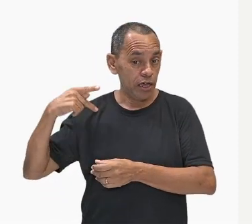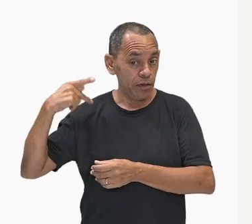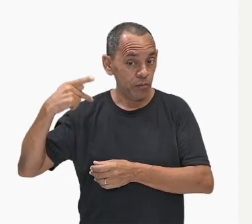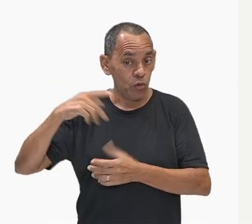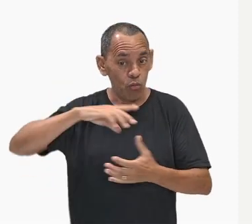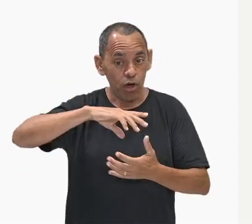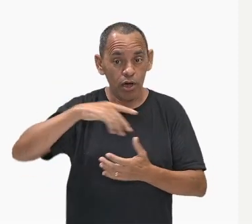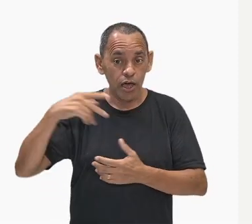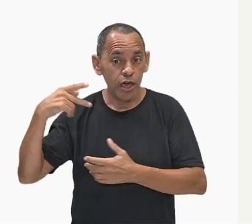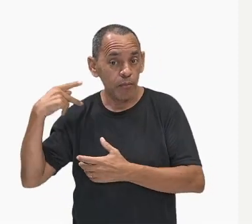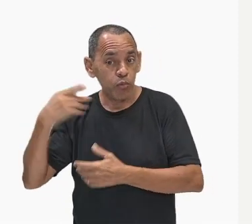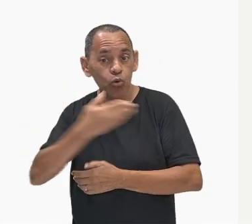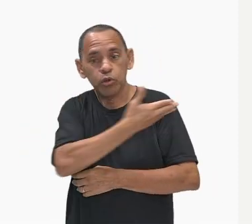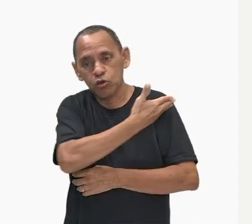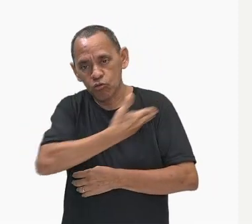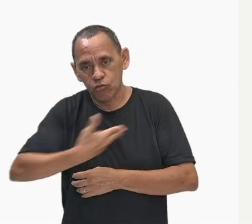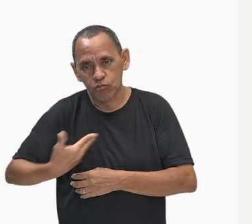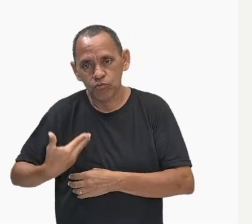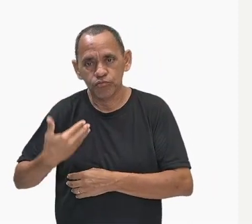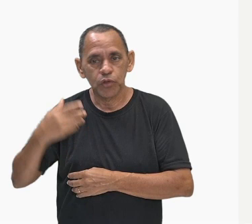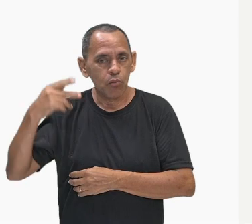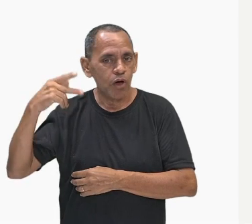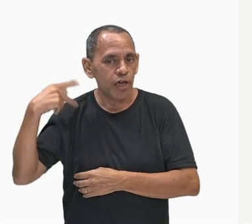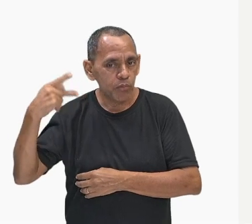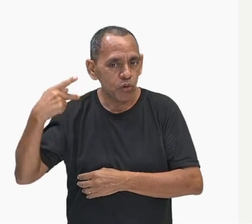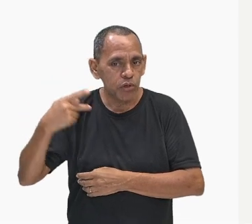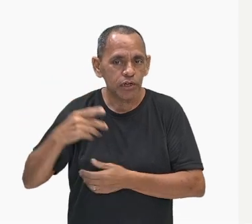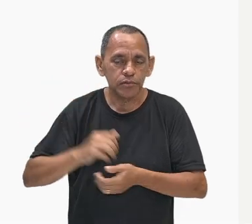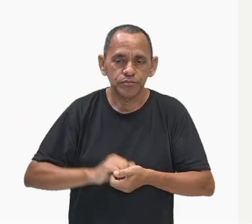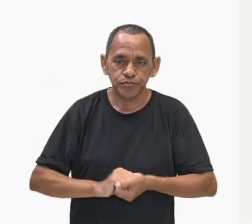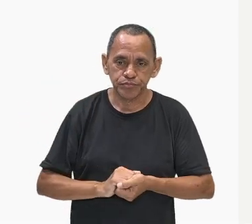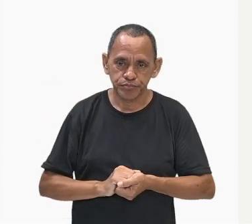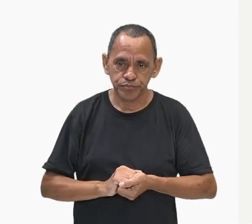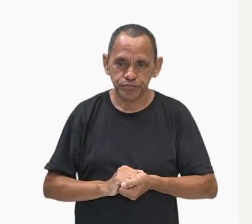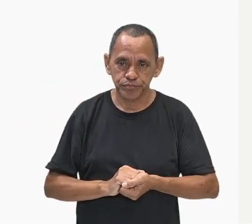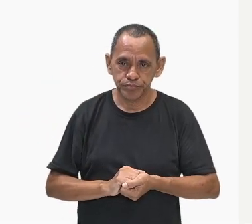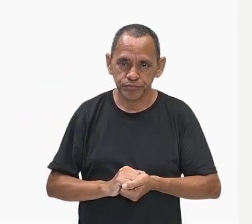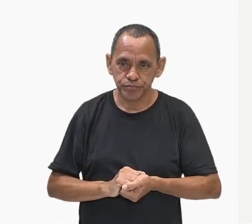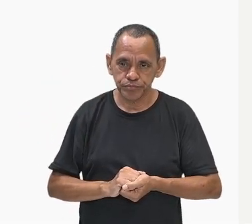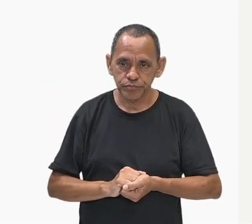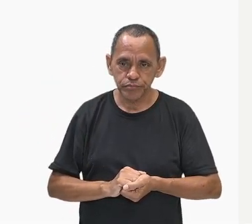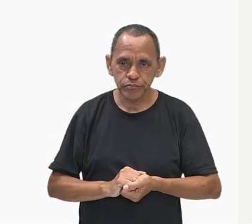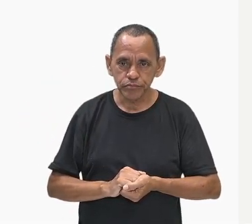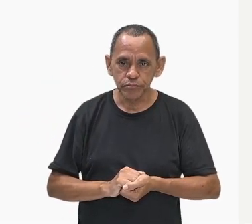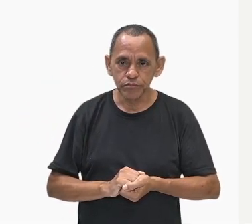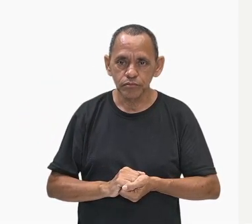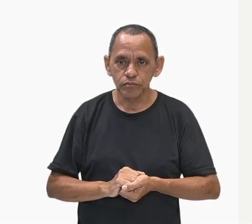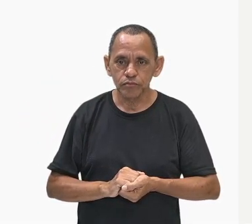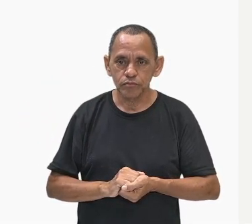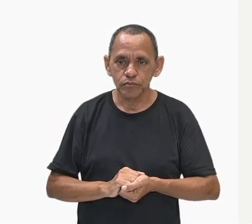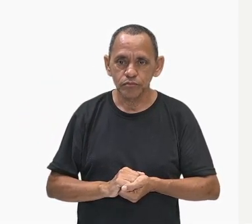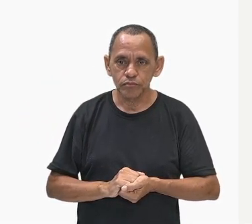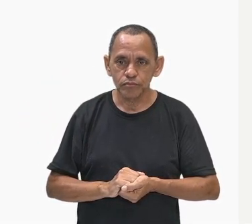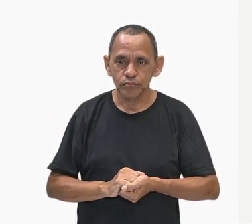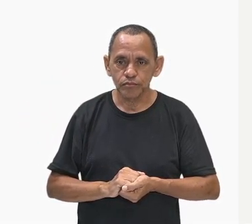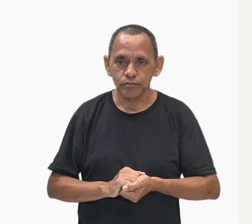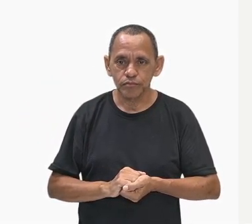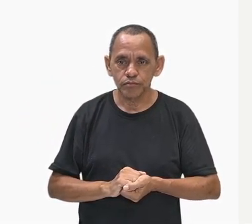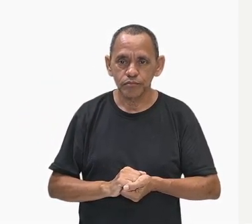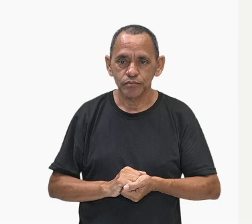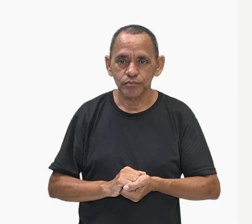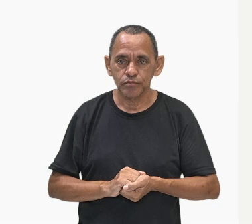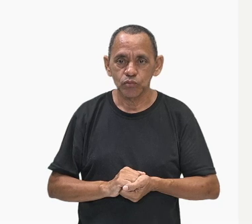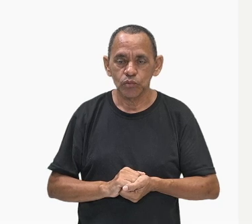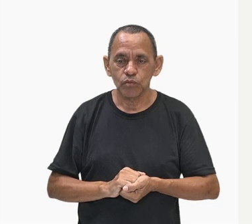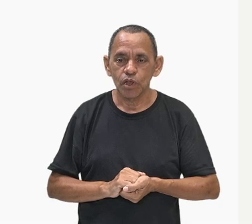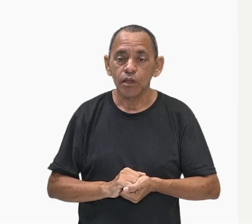com que essa informação se fixe cada vez melhor na nossa cabecinha. Vamos lá adiante, vamos lá. Essa